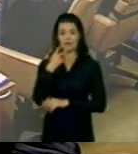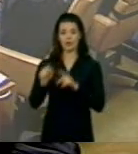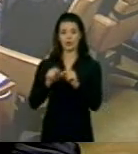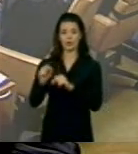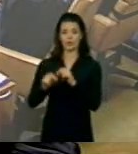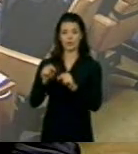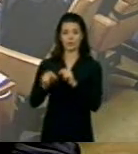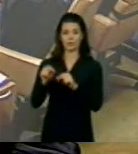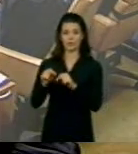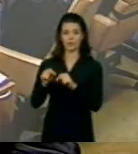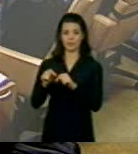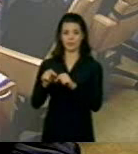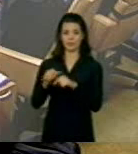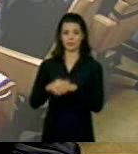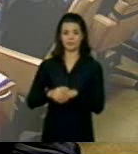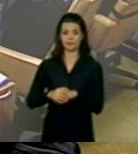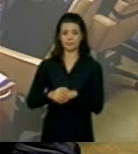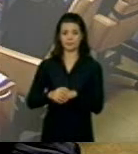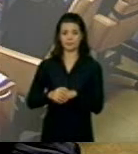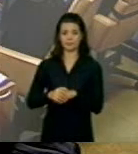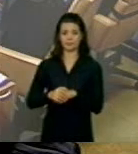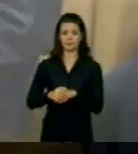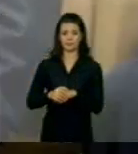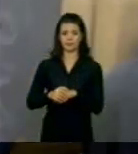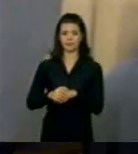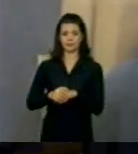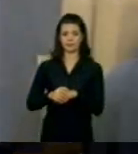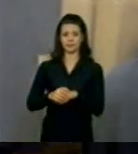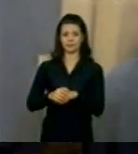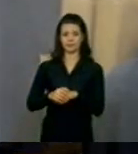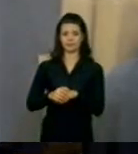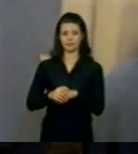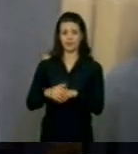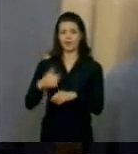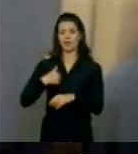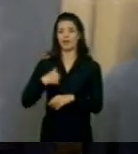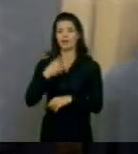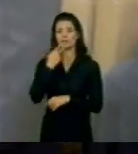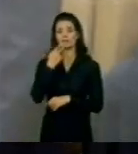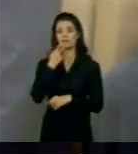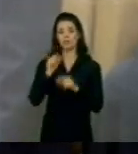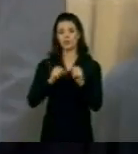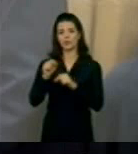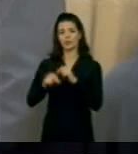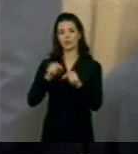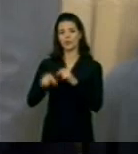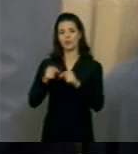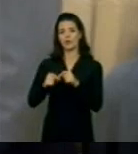ser um instituto do que eu poderia chamar de uma